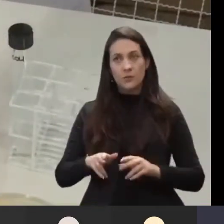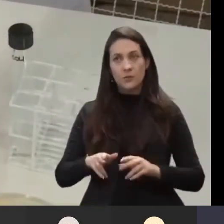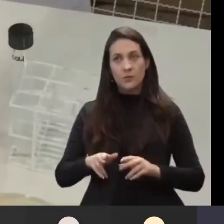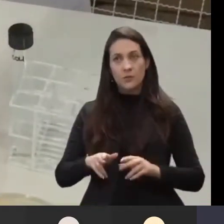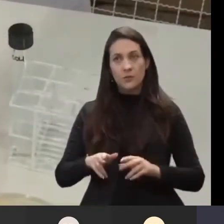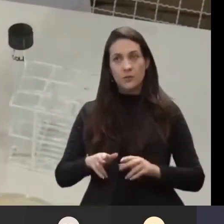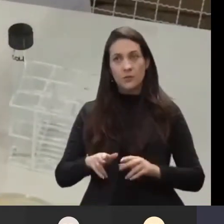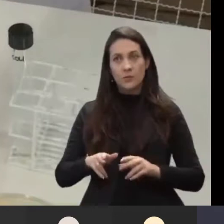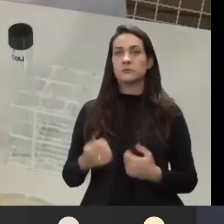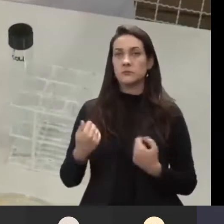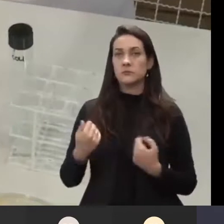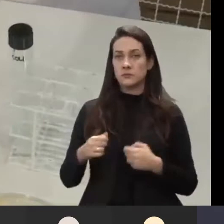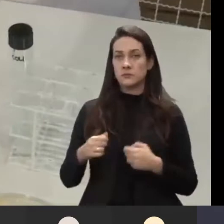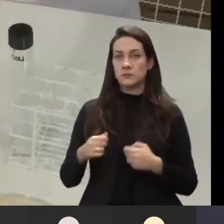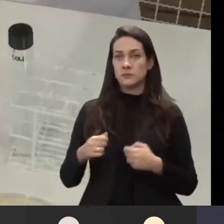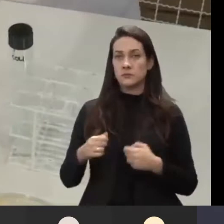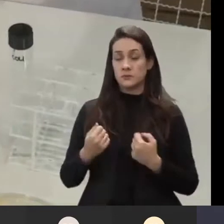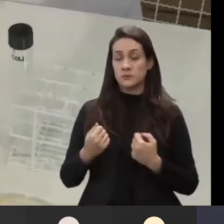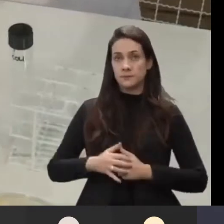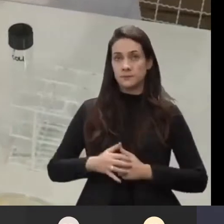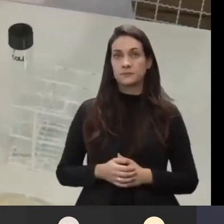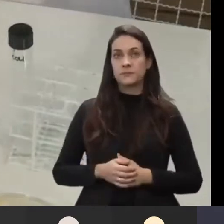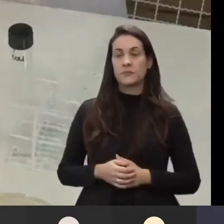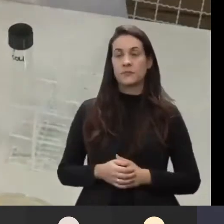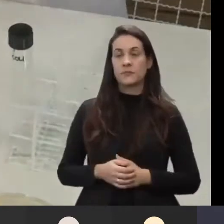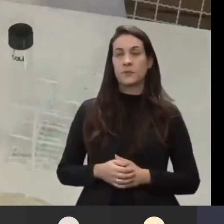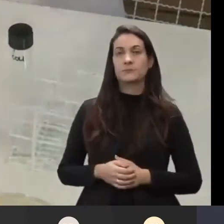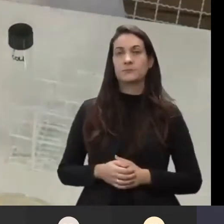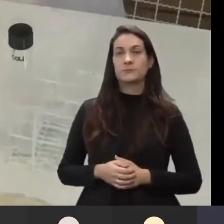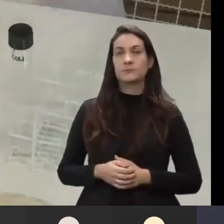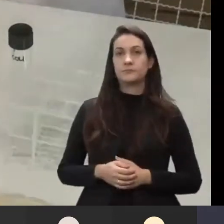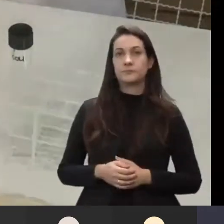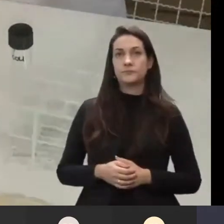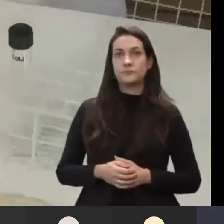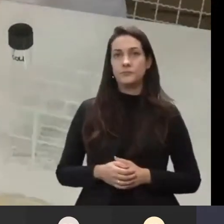salina, para que você tenha o melhor grau de turbidez possível.